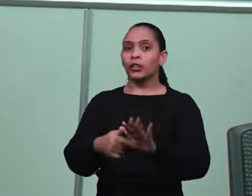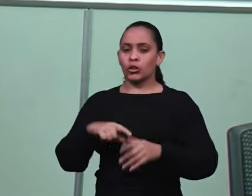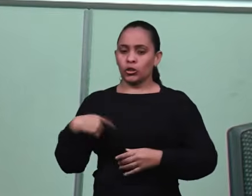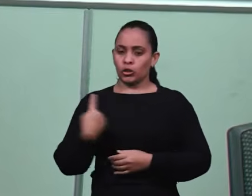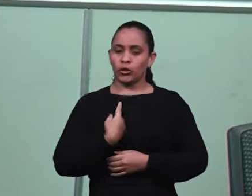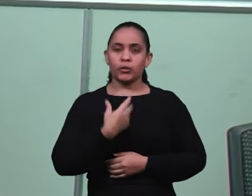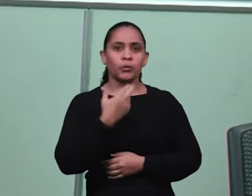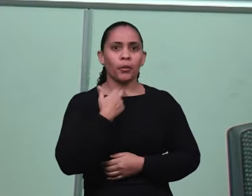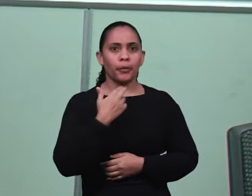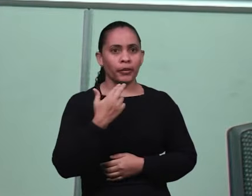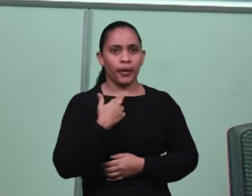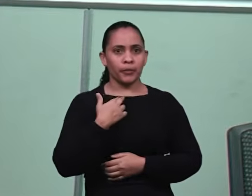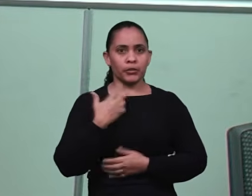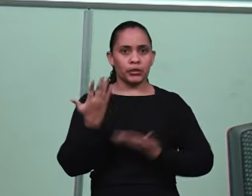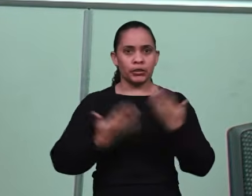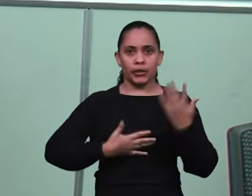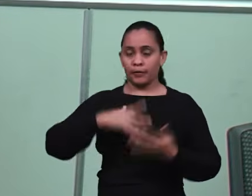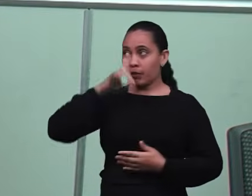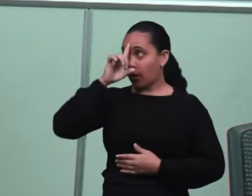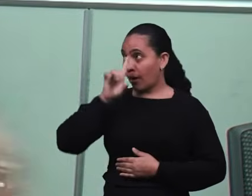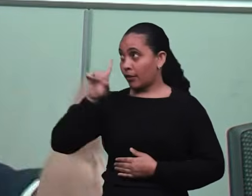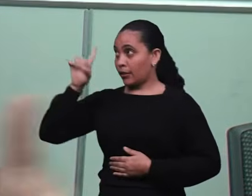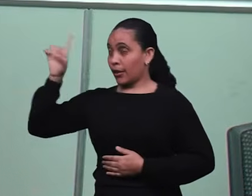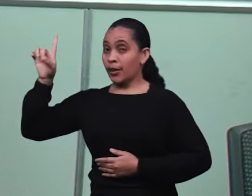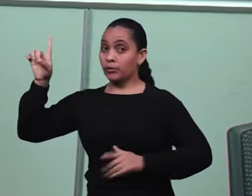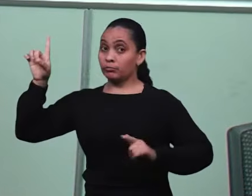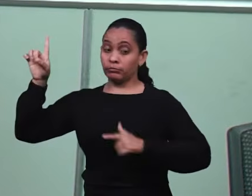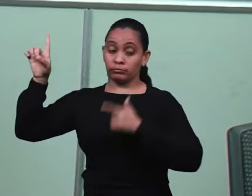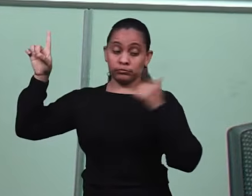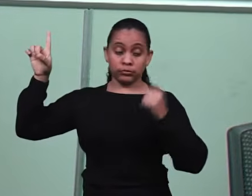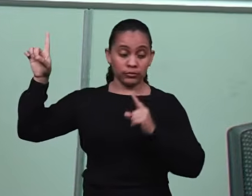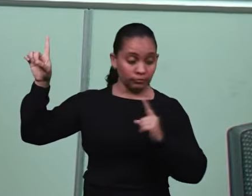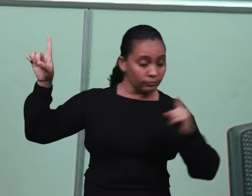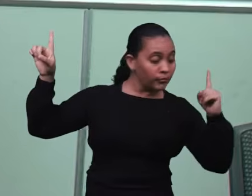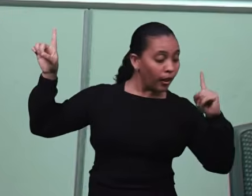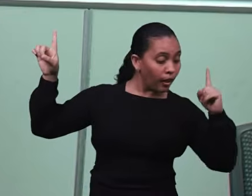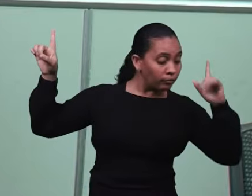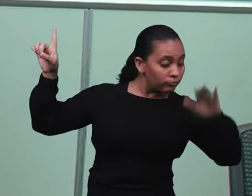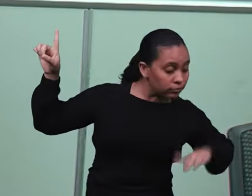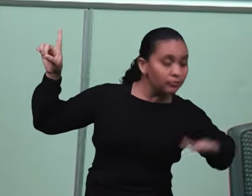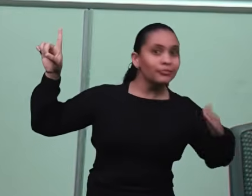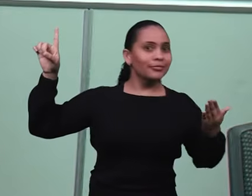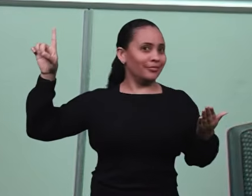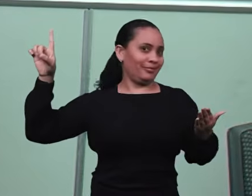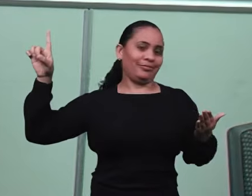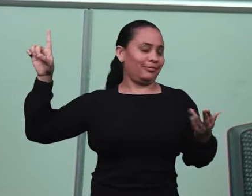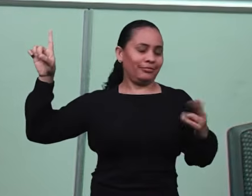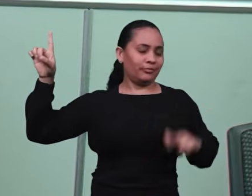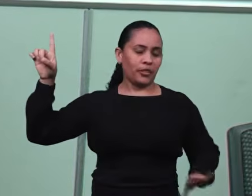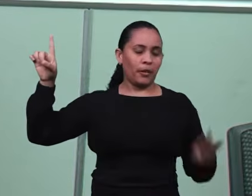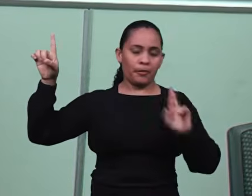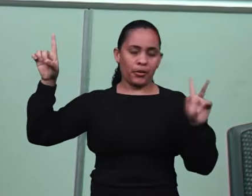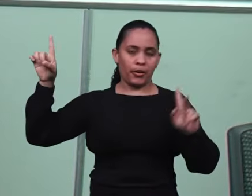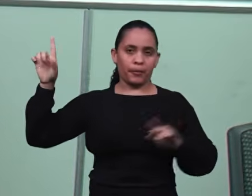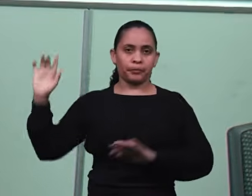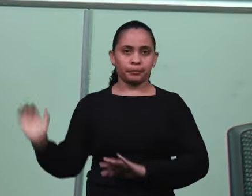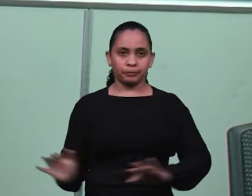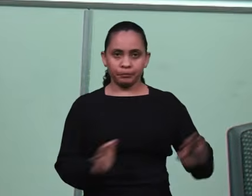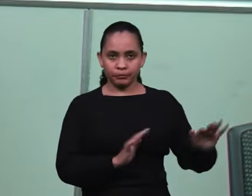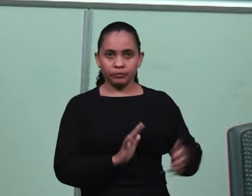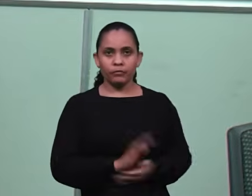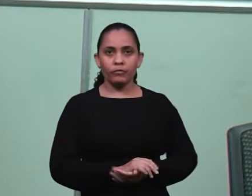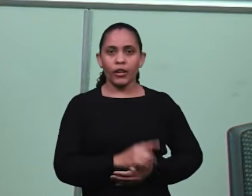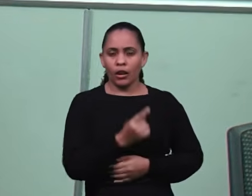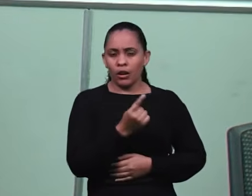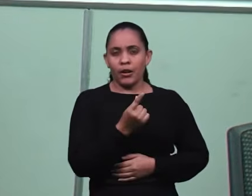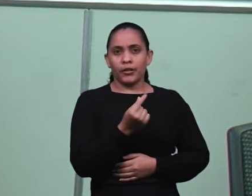mamon. E há pessoas, né? Nós atendemos muitas pessoas na consultoria que são tão pobres que só têm dinheiro. O amor ao dinheiro